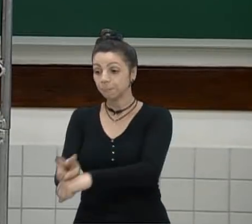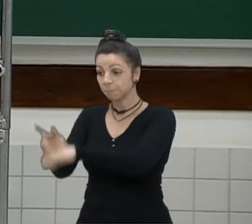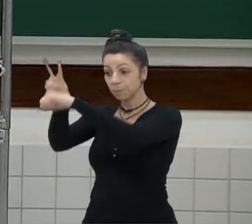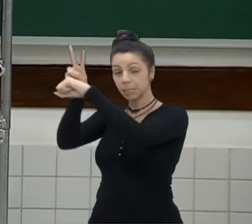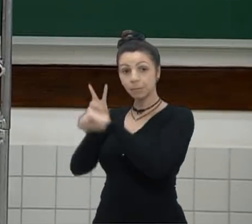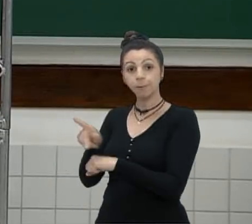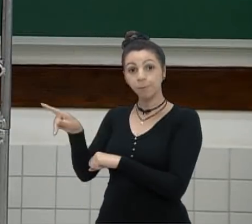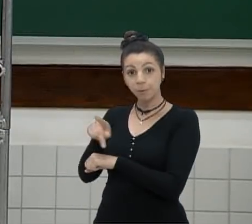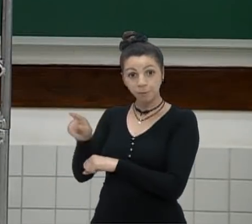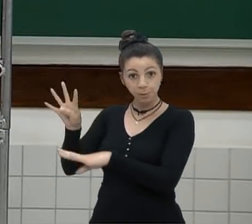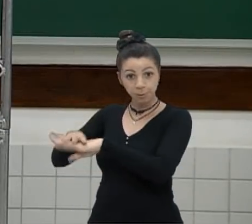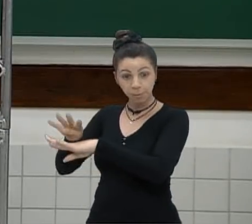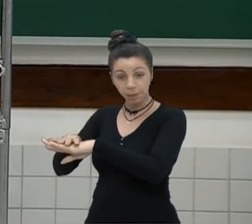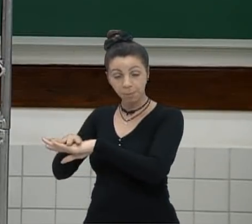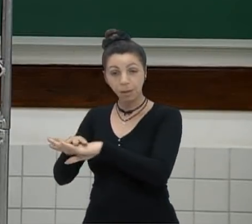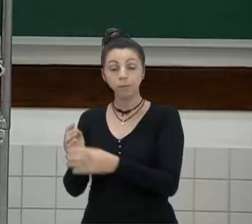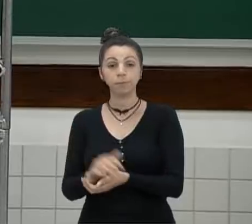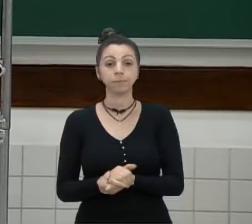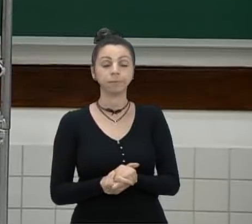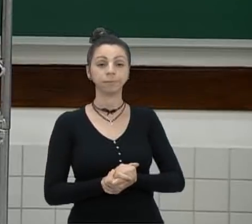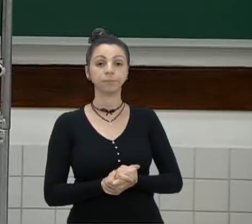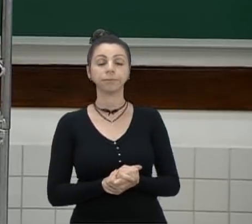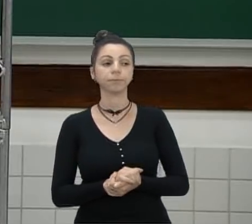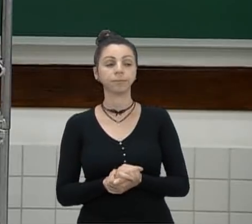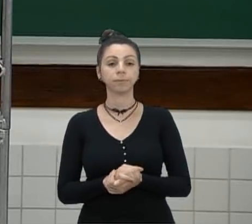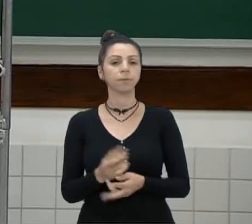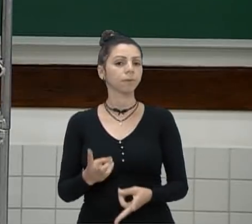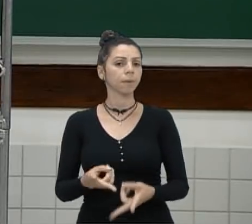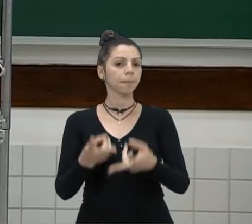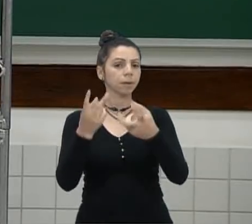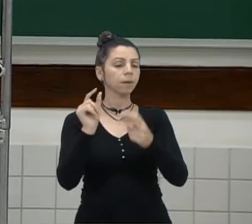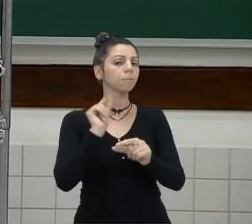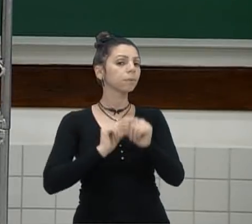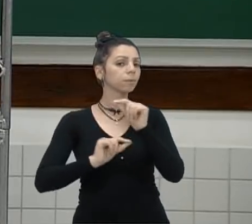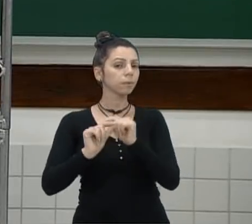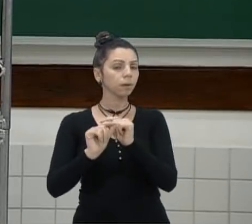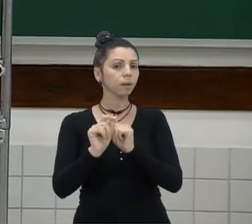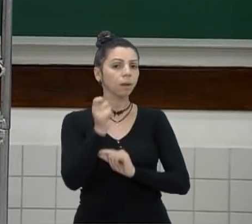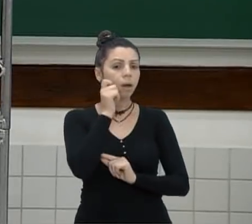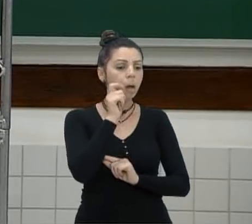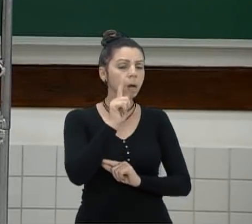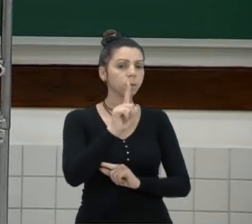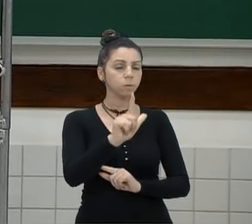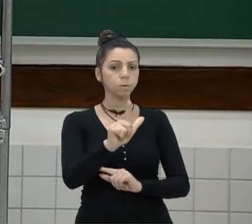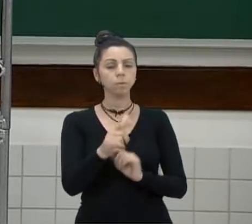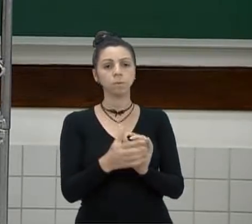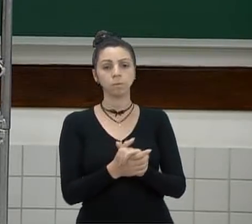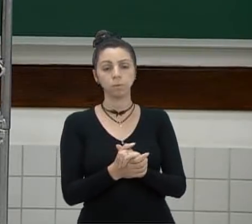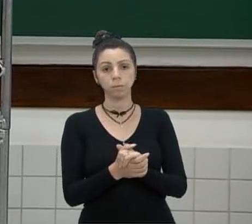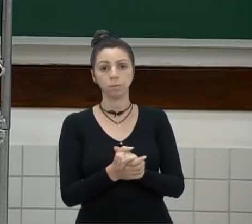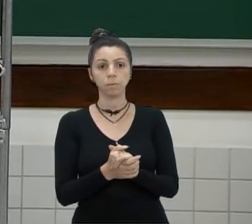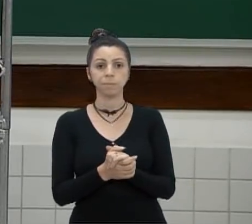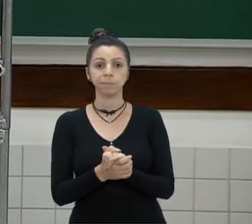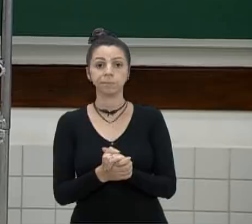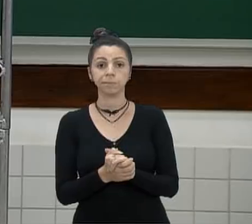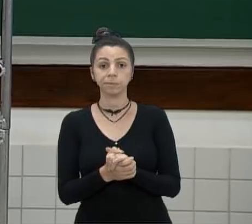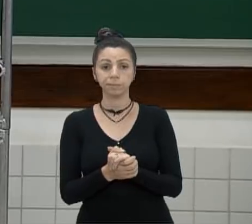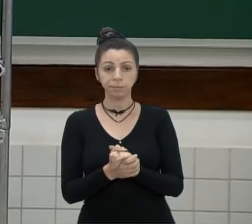matemática. Percebam esse primeiro que tem o líquido azul. Ele é um prisma, ele tem um